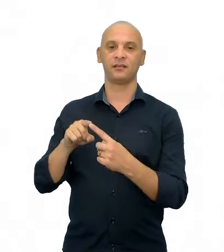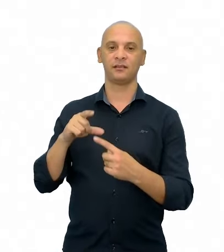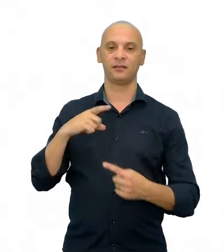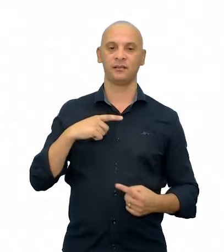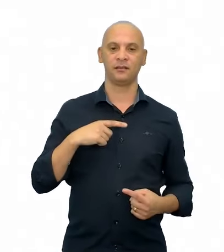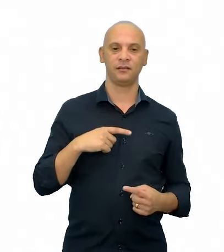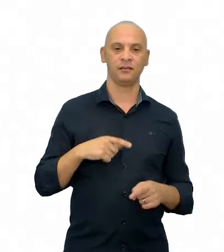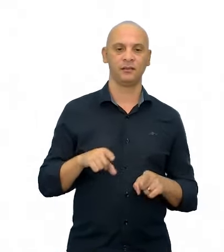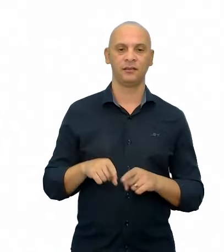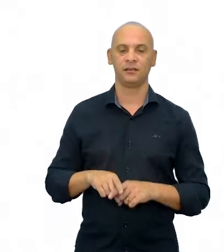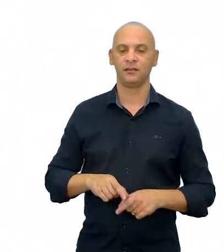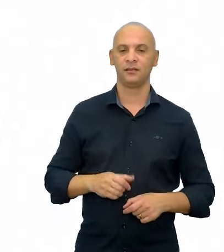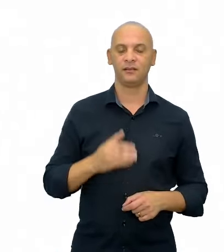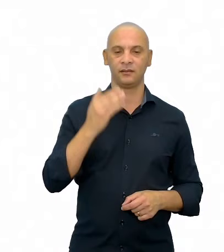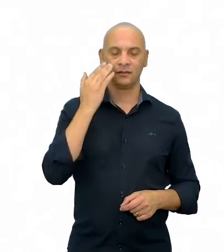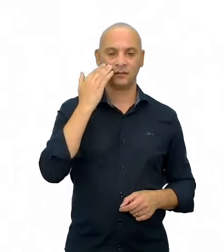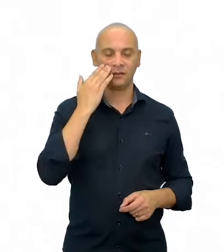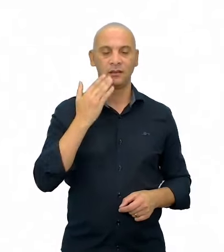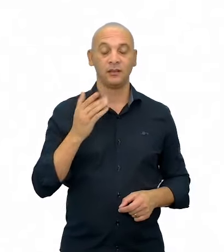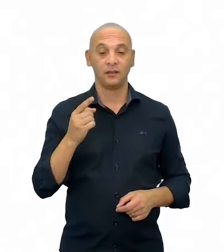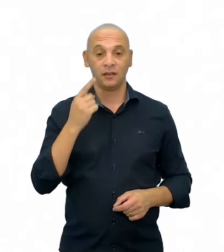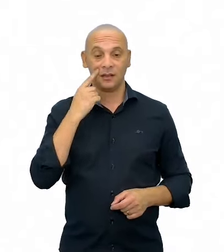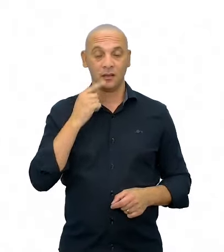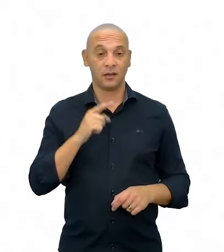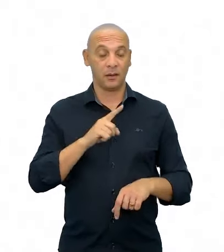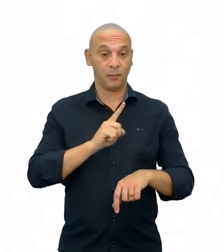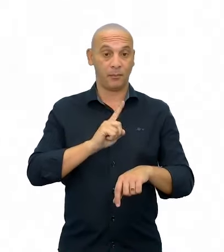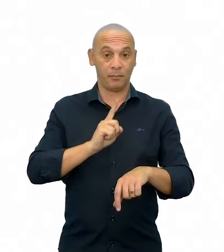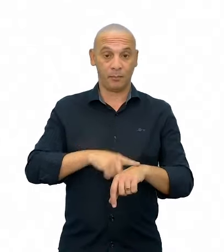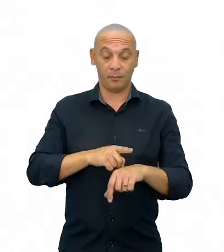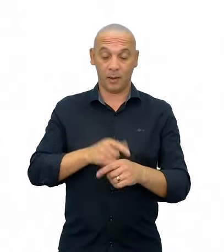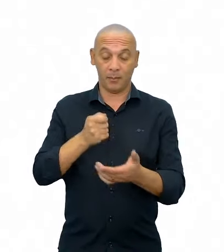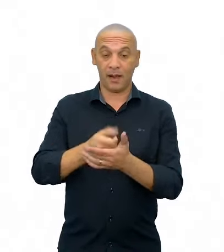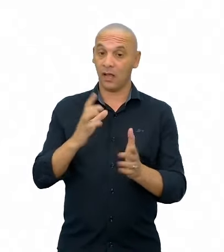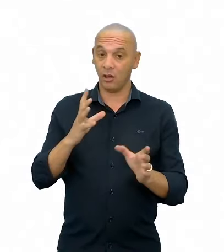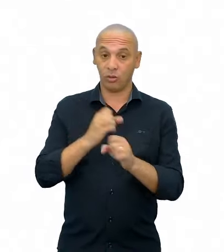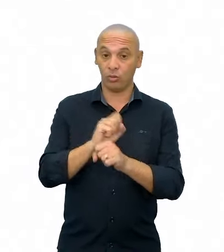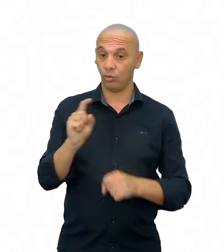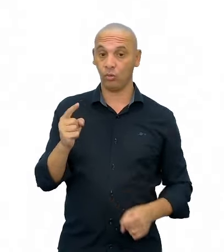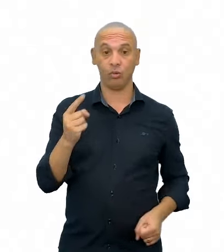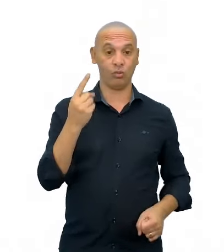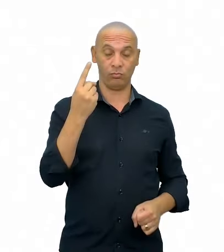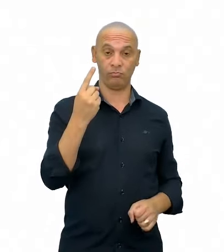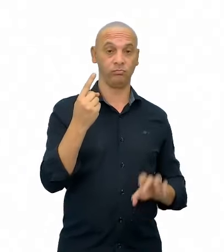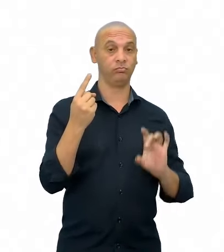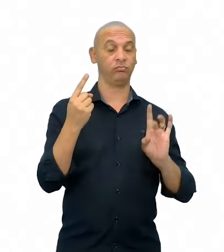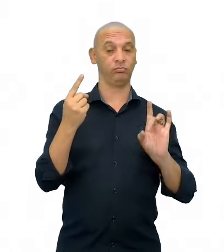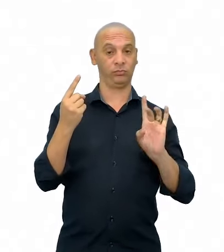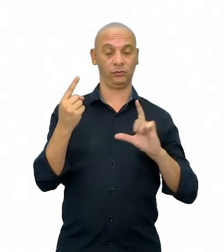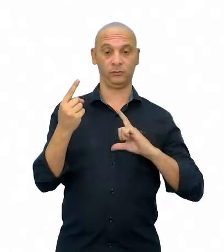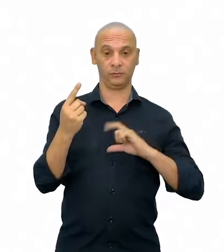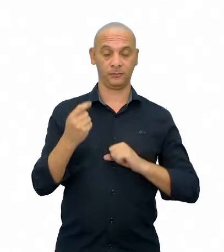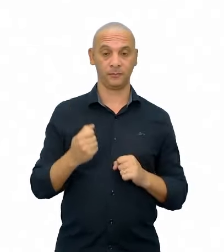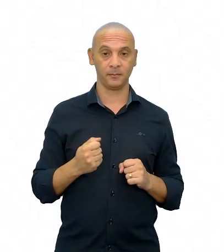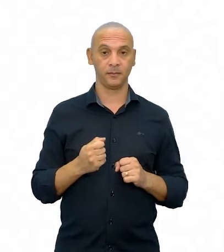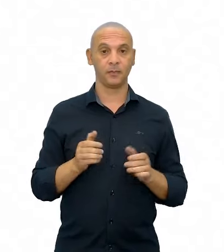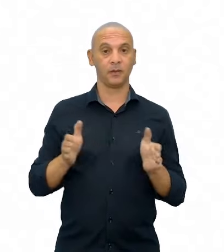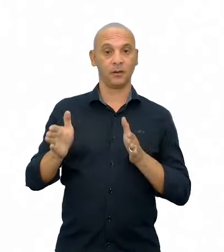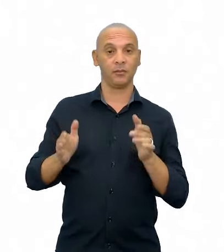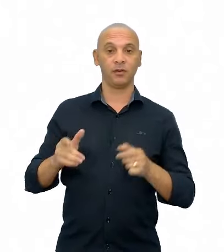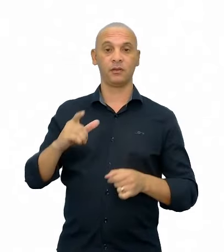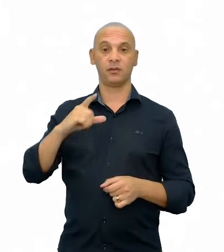que forma? Ela vai escolher à vista ou a prazo? À vista, ela vai pagar em uma única vez. A prazo, ela tem